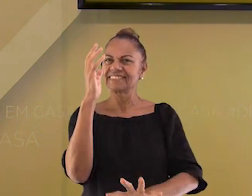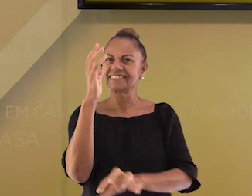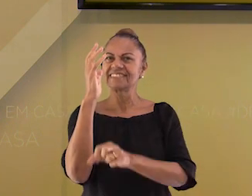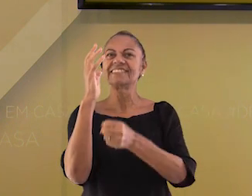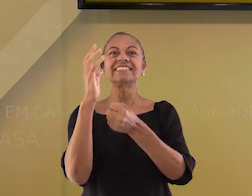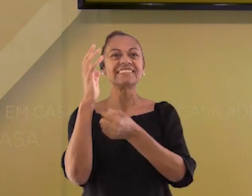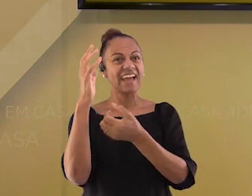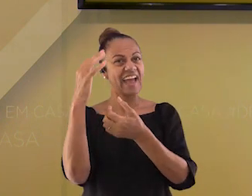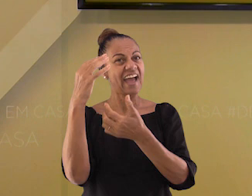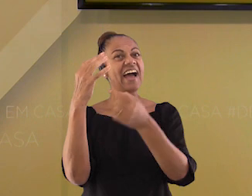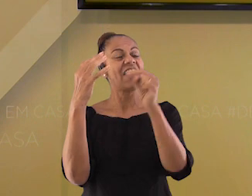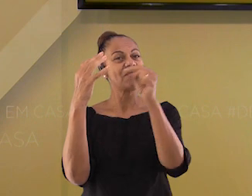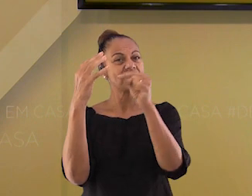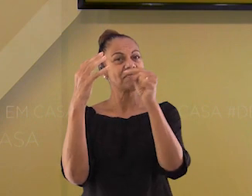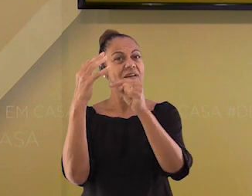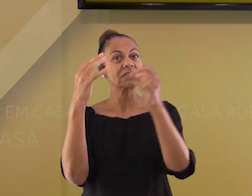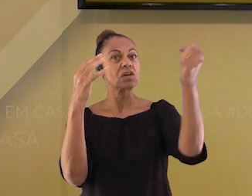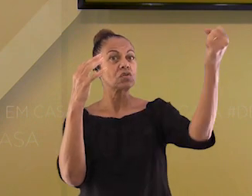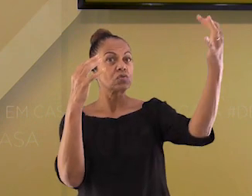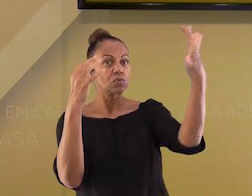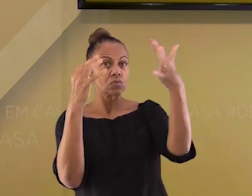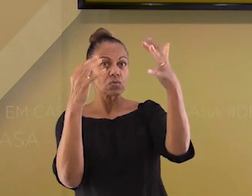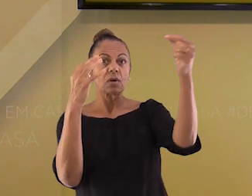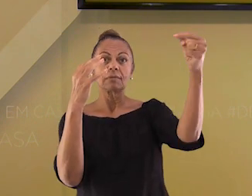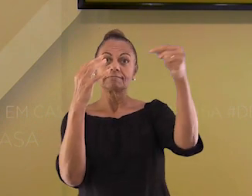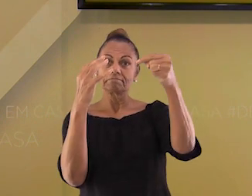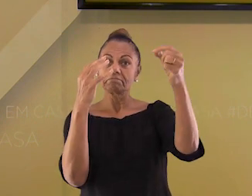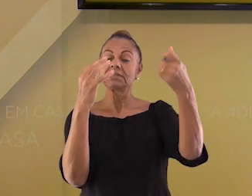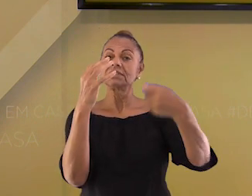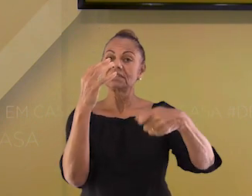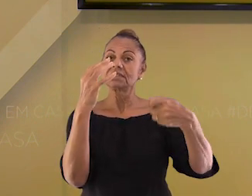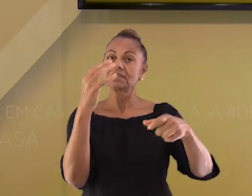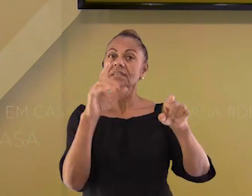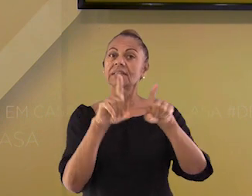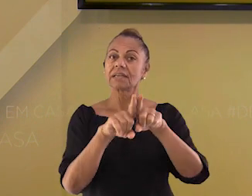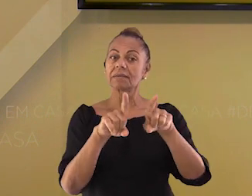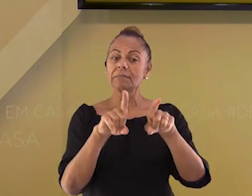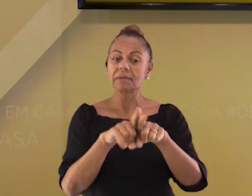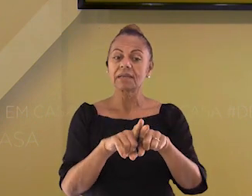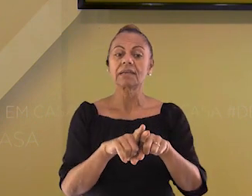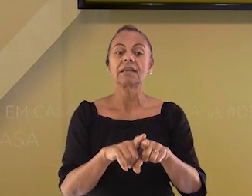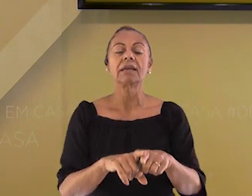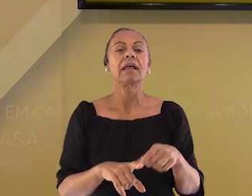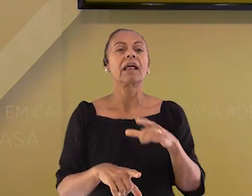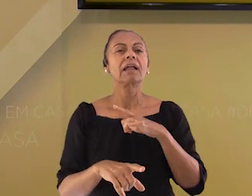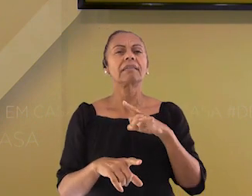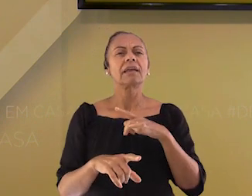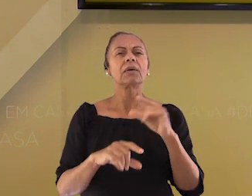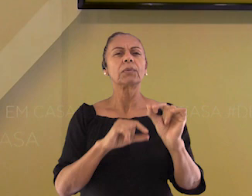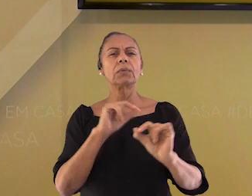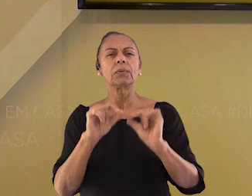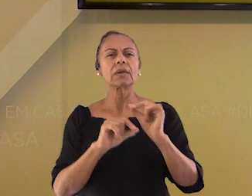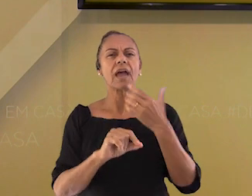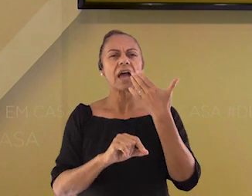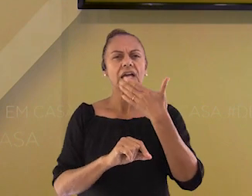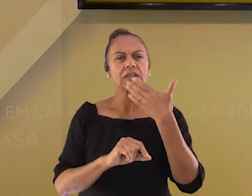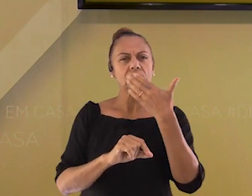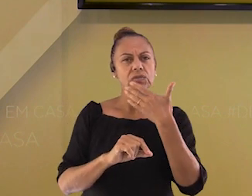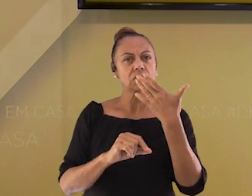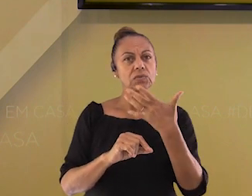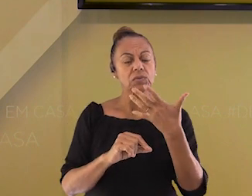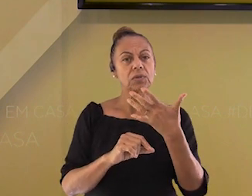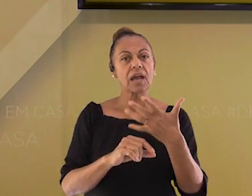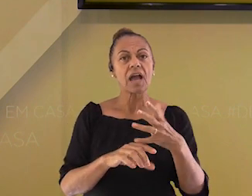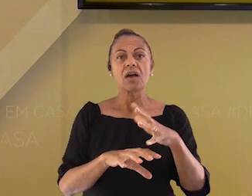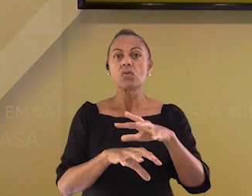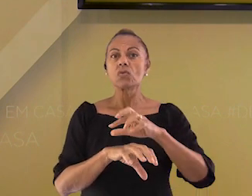para produzir o seu alimento. Por isso que, além da água, a planta também precisa de luz solar. Esse alimento